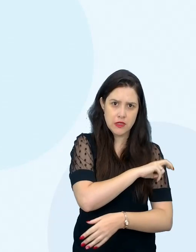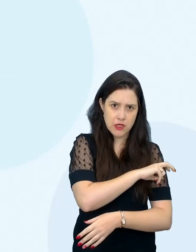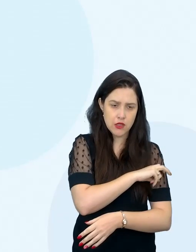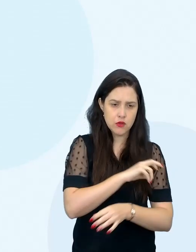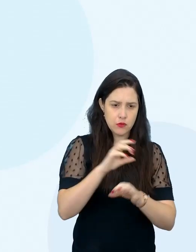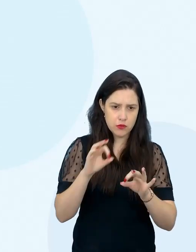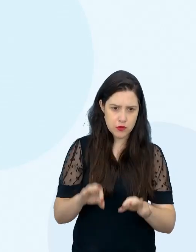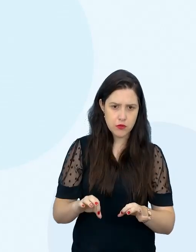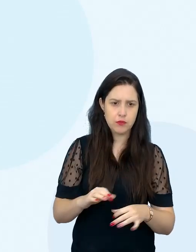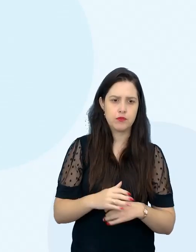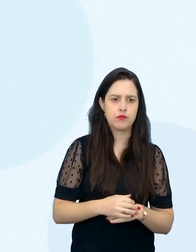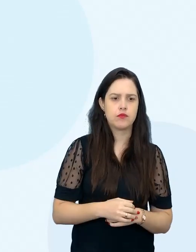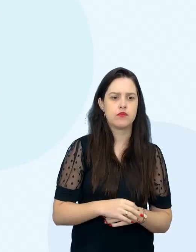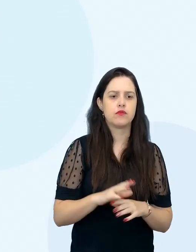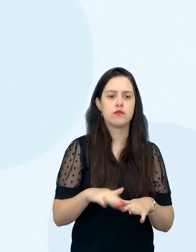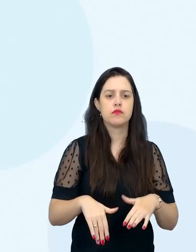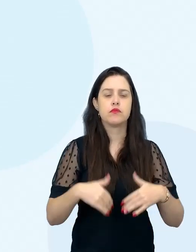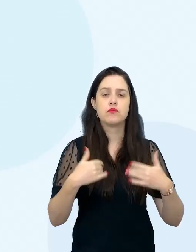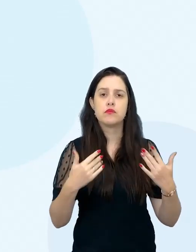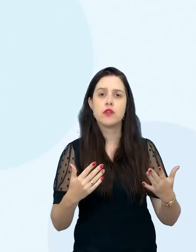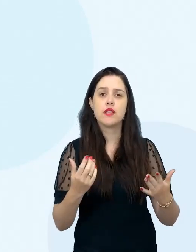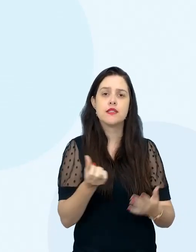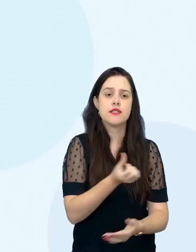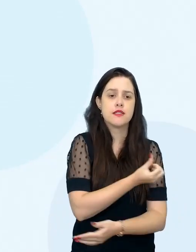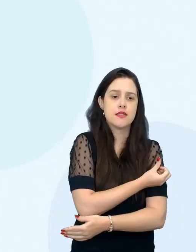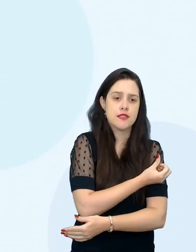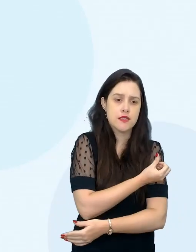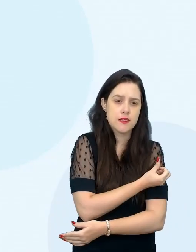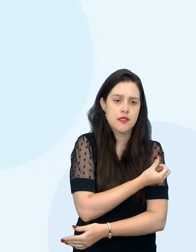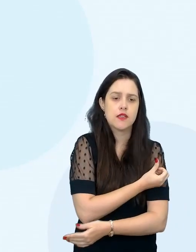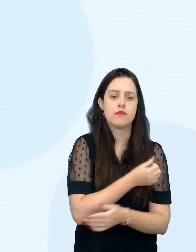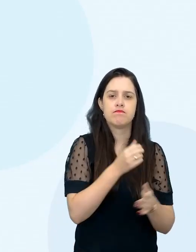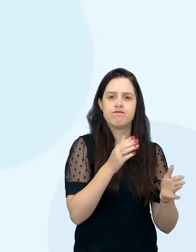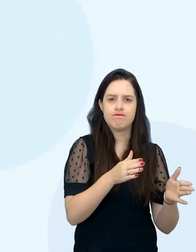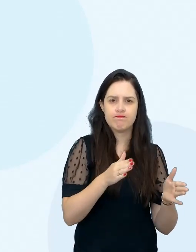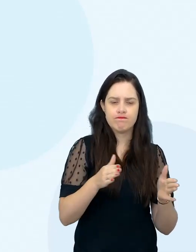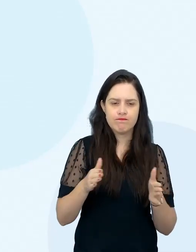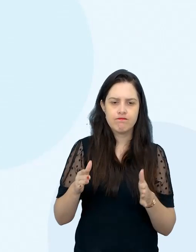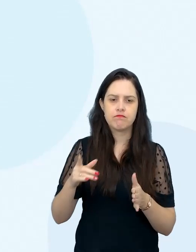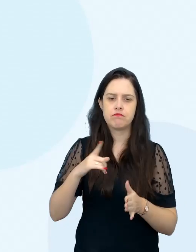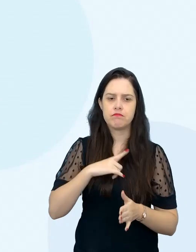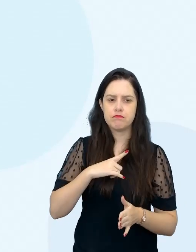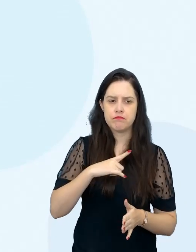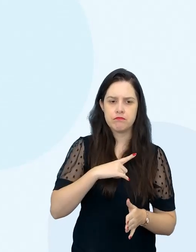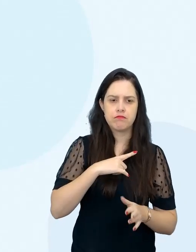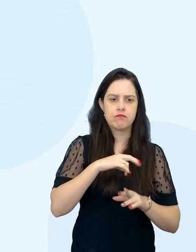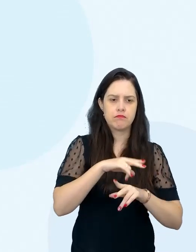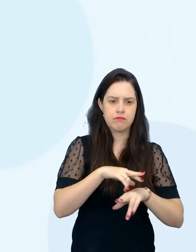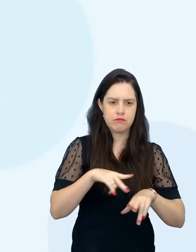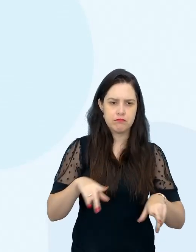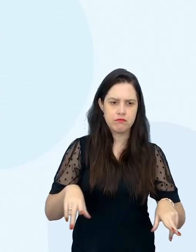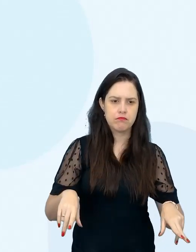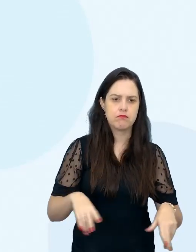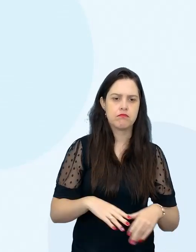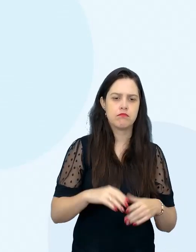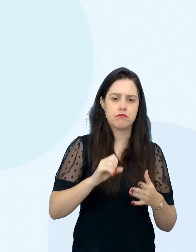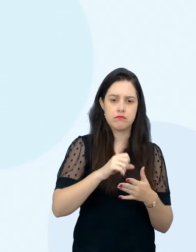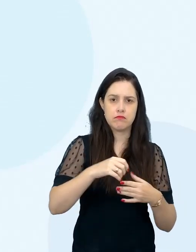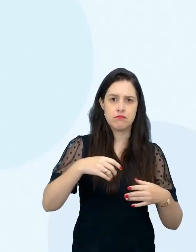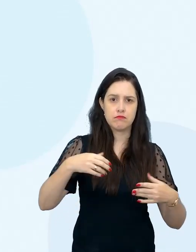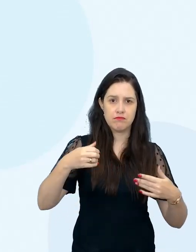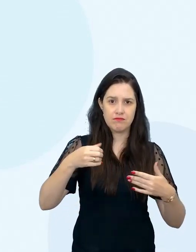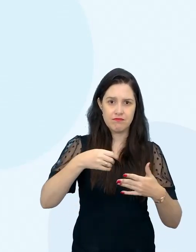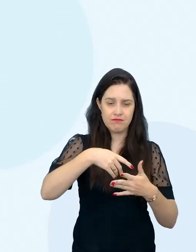ensino fundamental. As habilidades do 6º ano em história, né, que a gente tem lá na nossa planilha, né, de